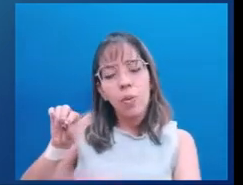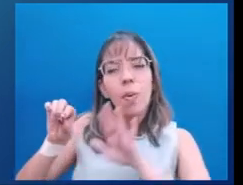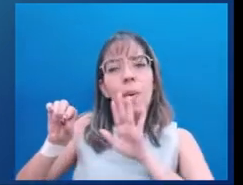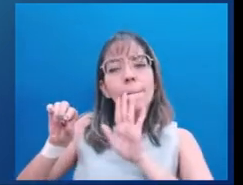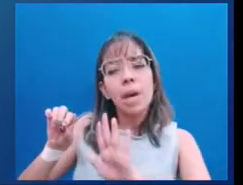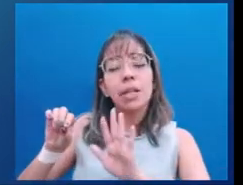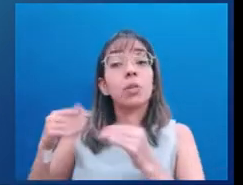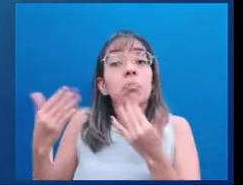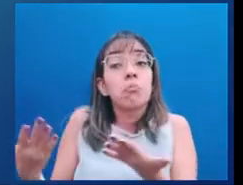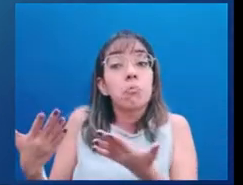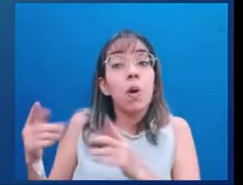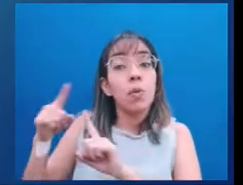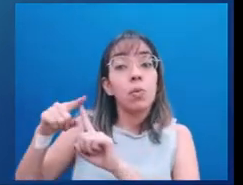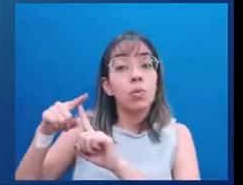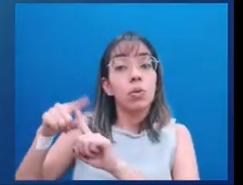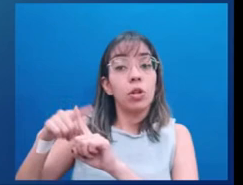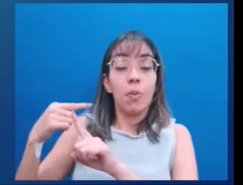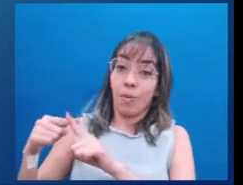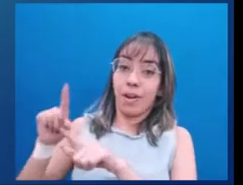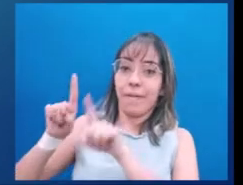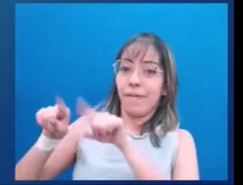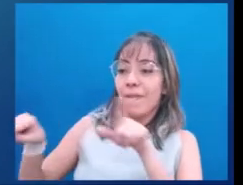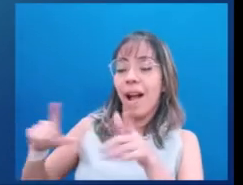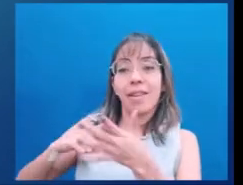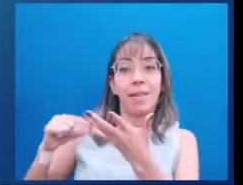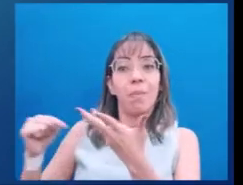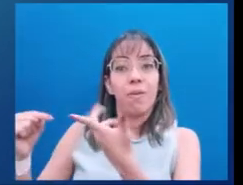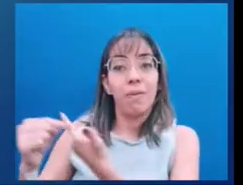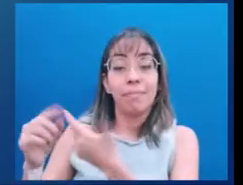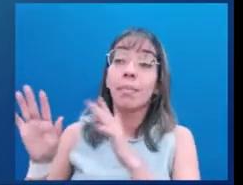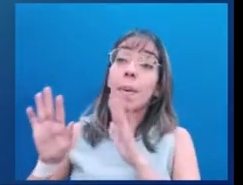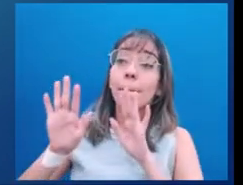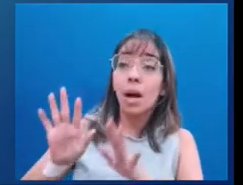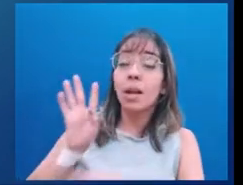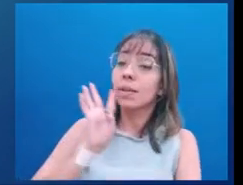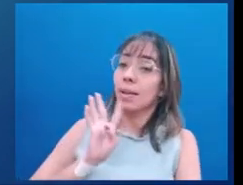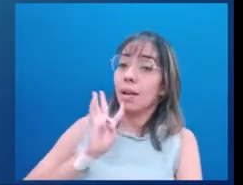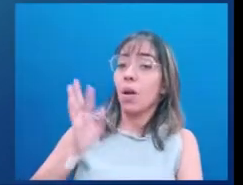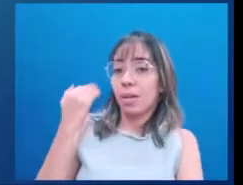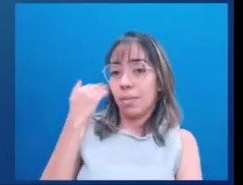ácido, só naquela informação complementar que eu tenho ali naquela rotulagem, tá ok? Mas é bem